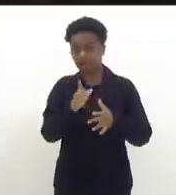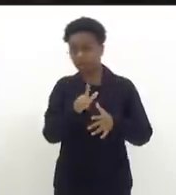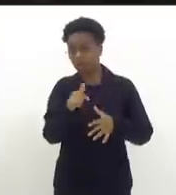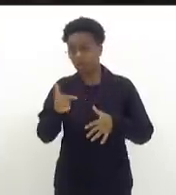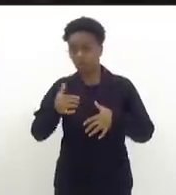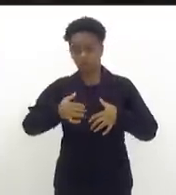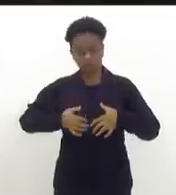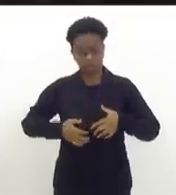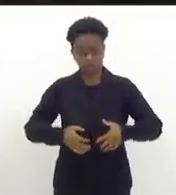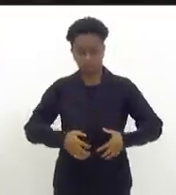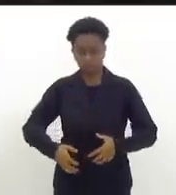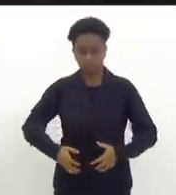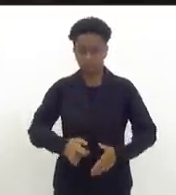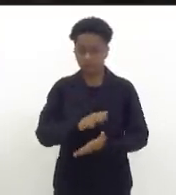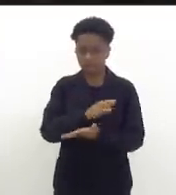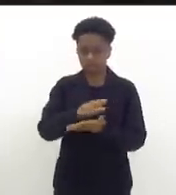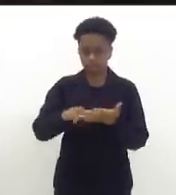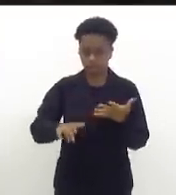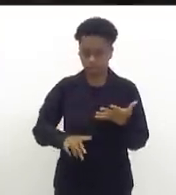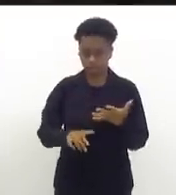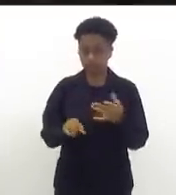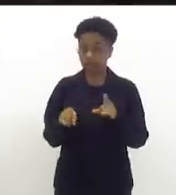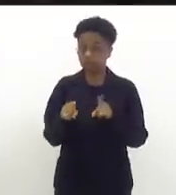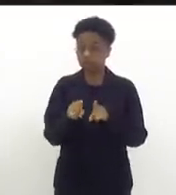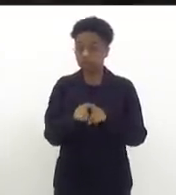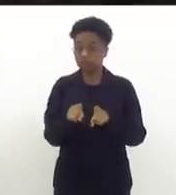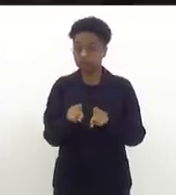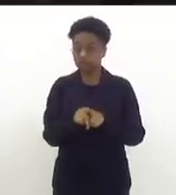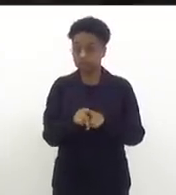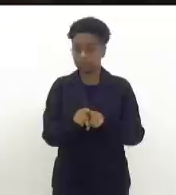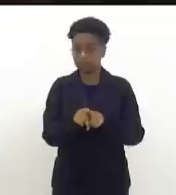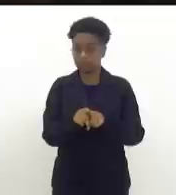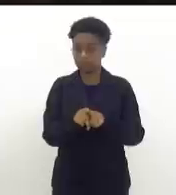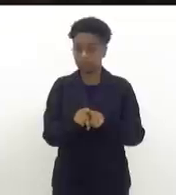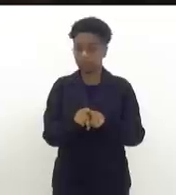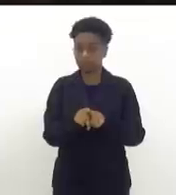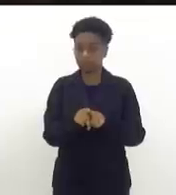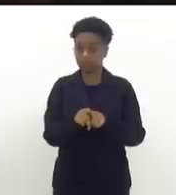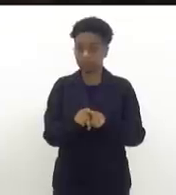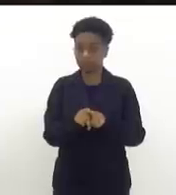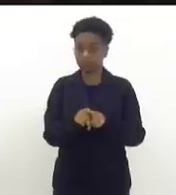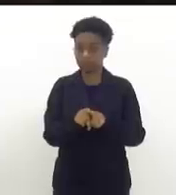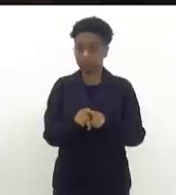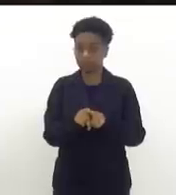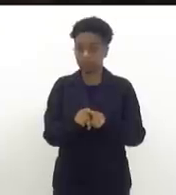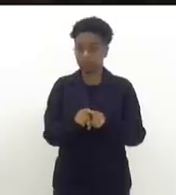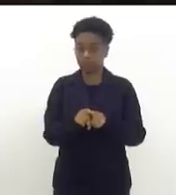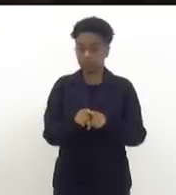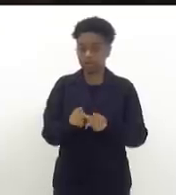do nosso corpo humano inclusive os órgãos reprodutores